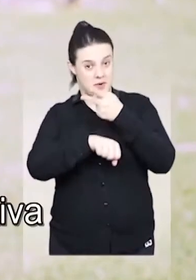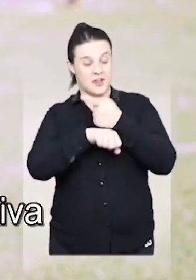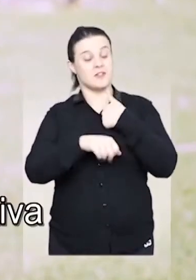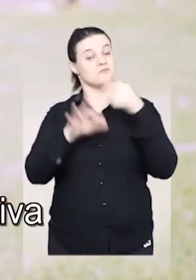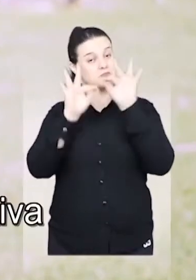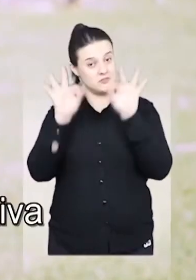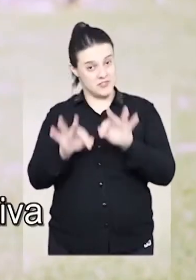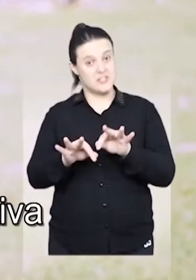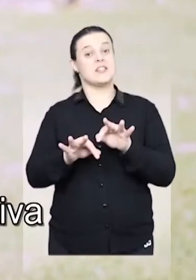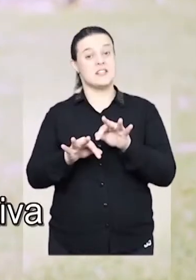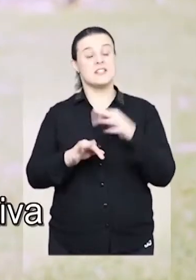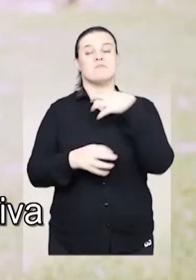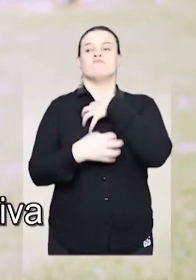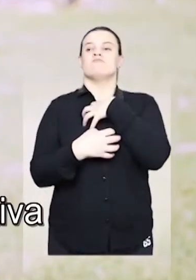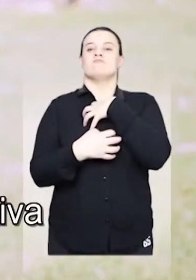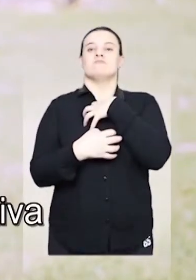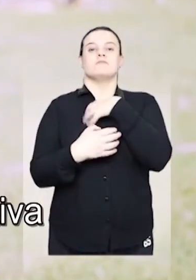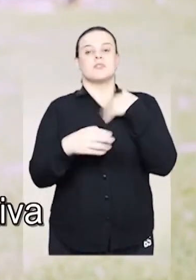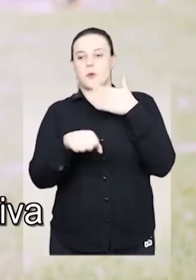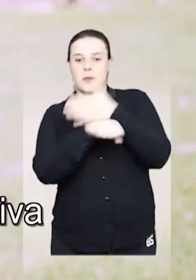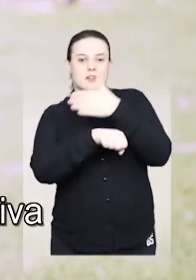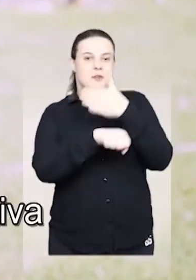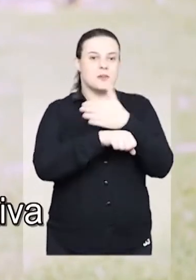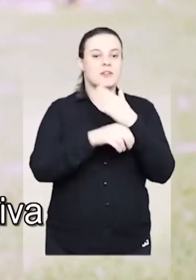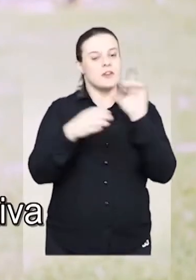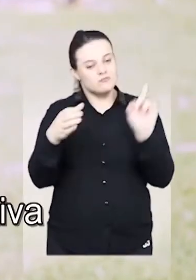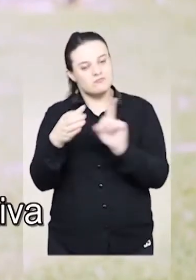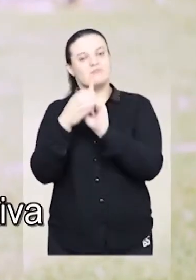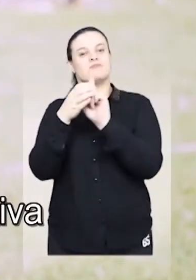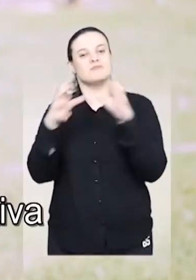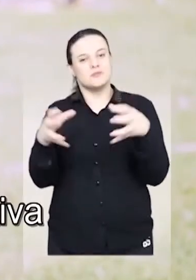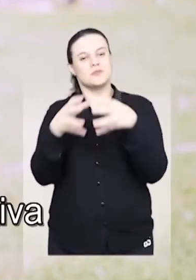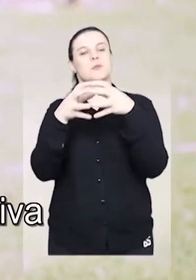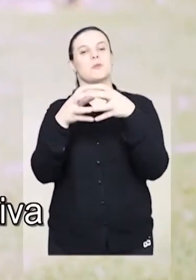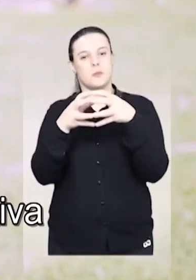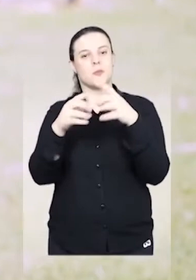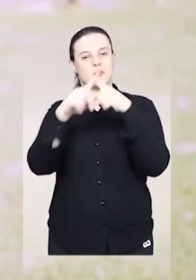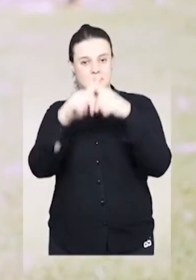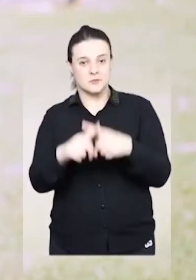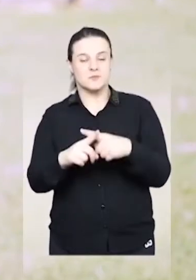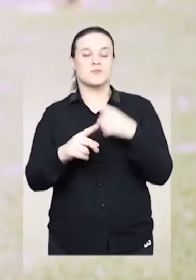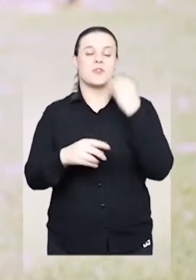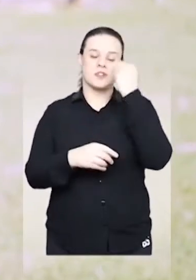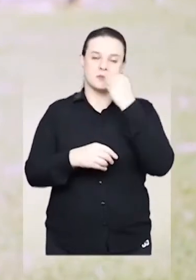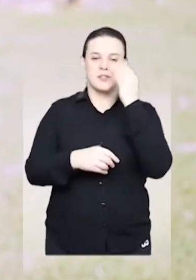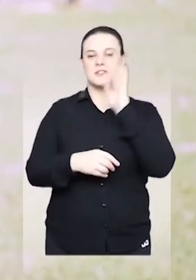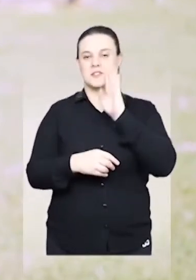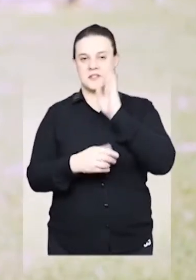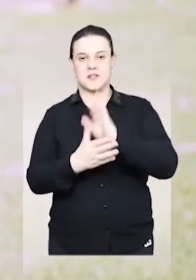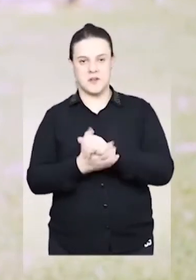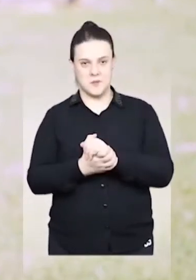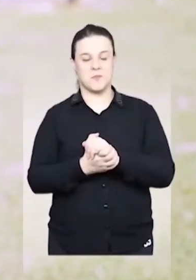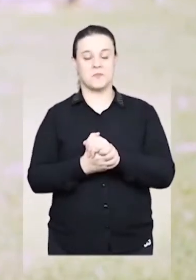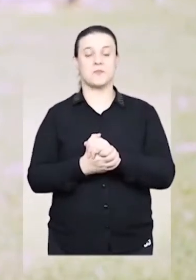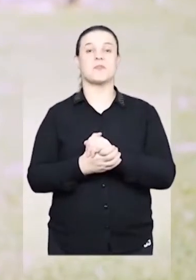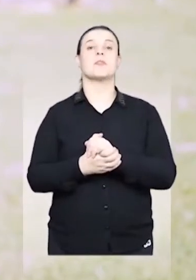fiquei bem feliz, eu me senti participativa, eu me senti integrante do interclasse e foi uma experiência bem legal.